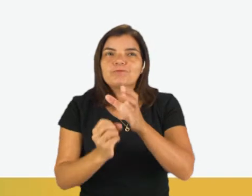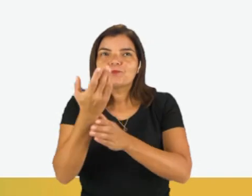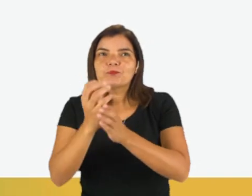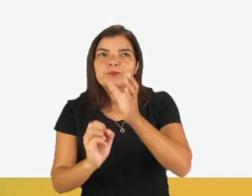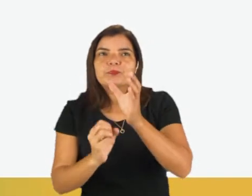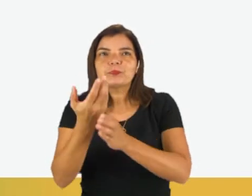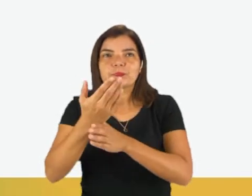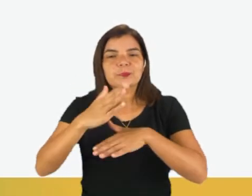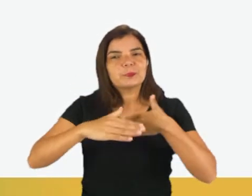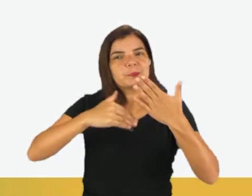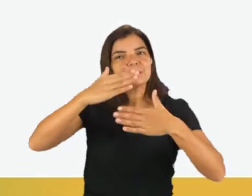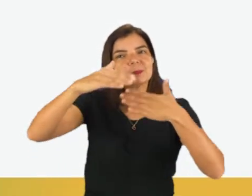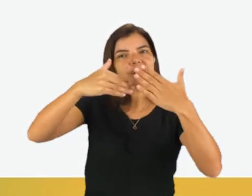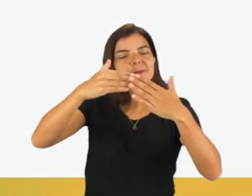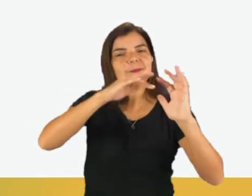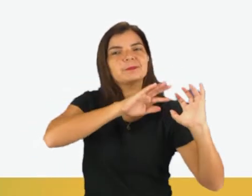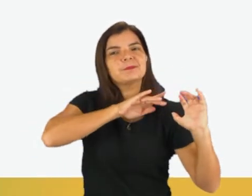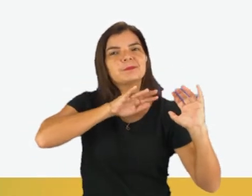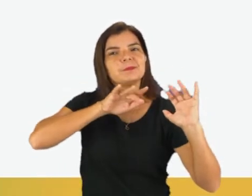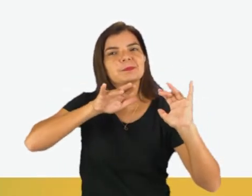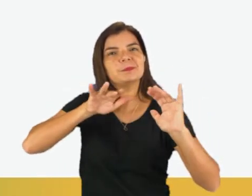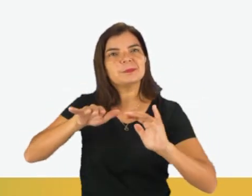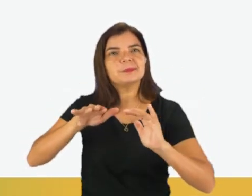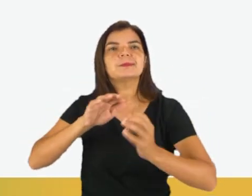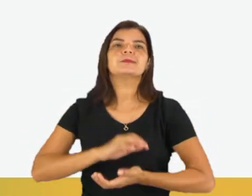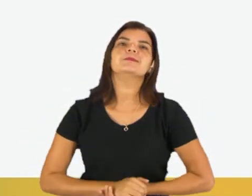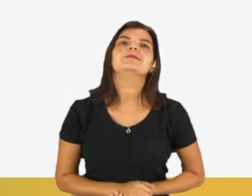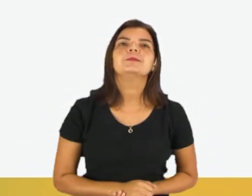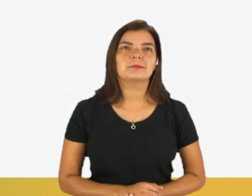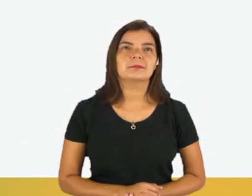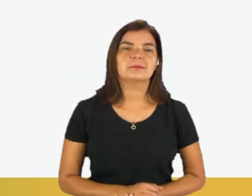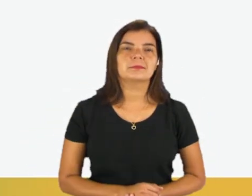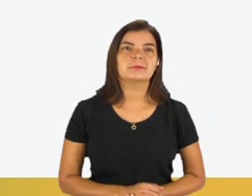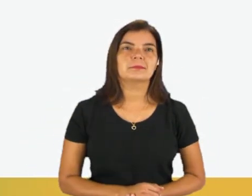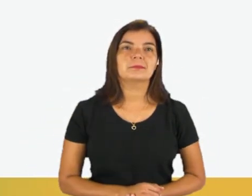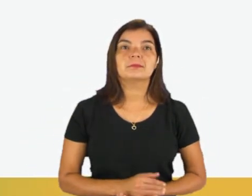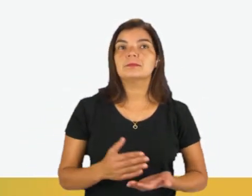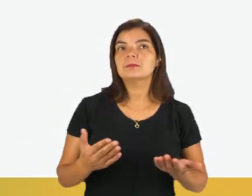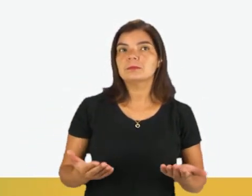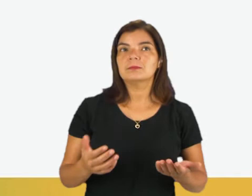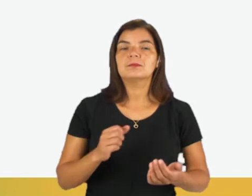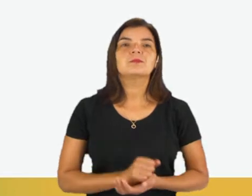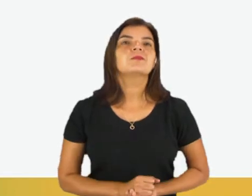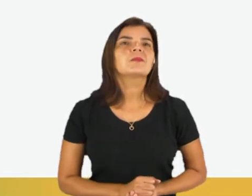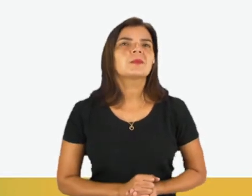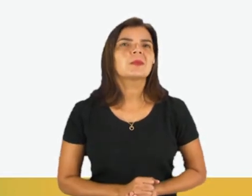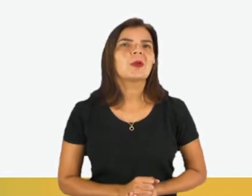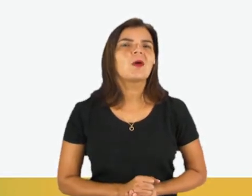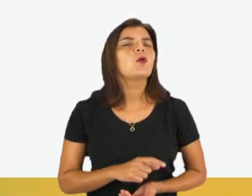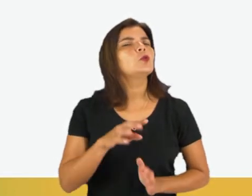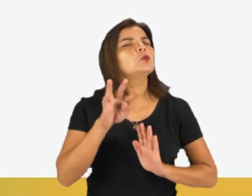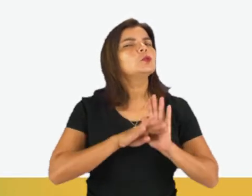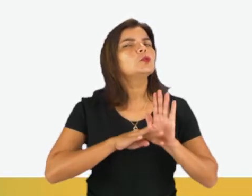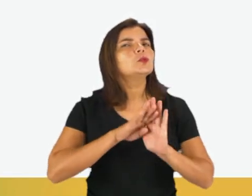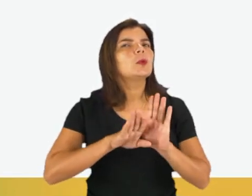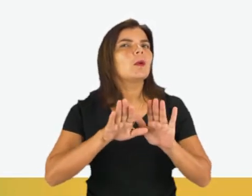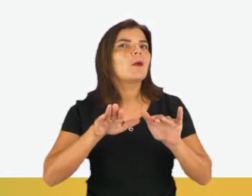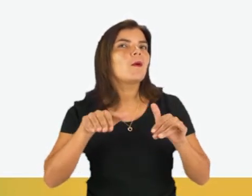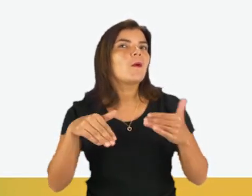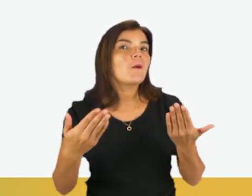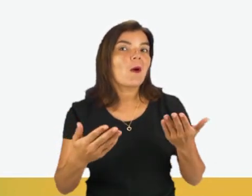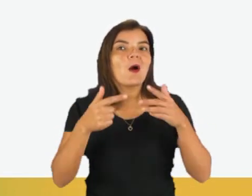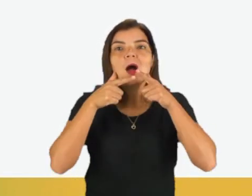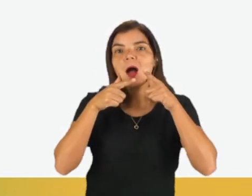sua reprodução, crescimento e migração. A questão é: predomina no texto a função